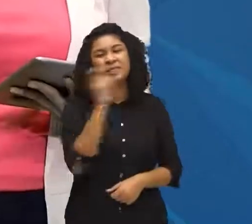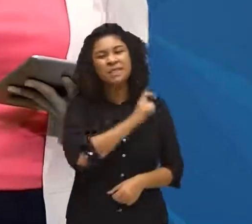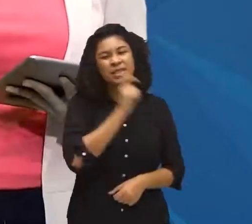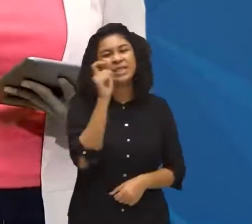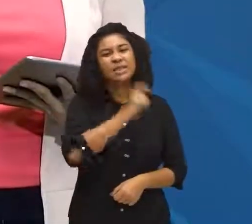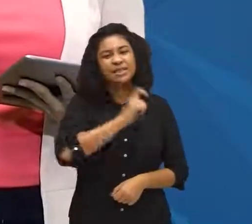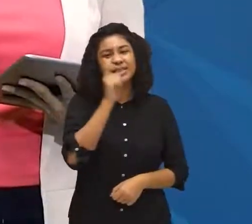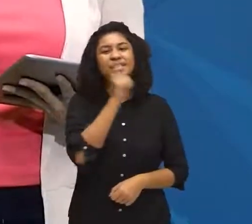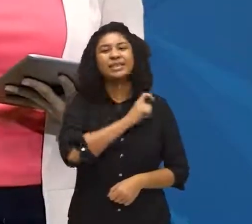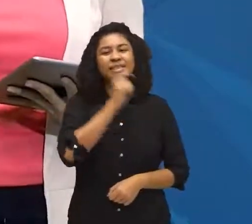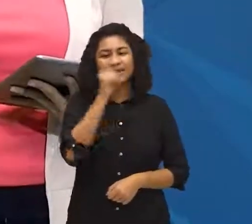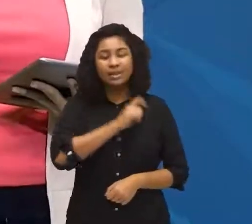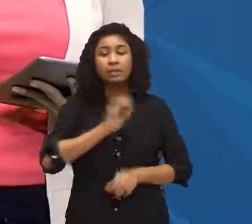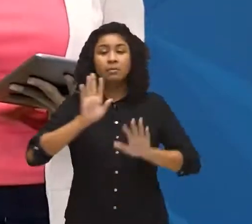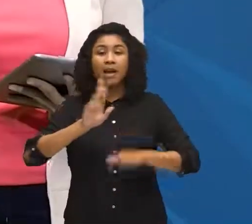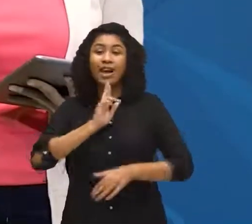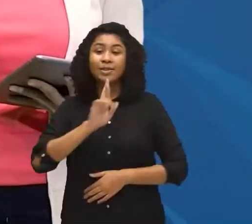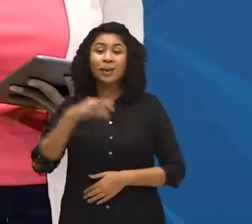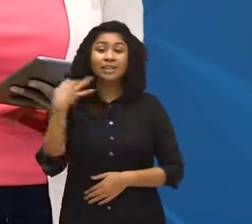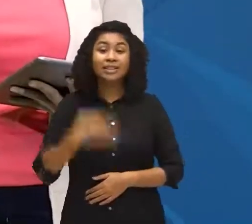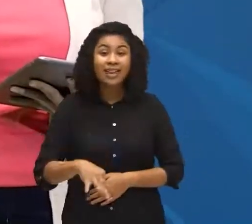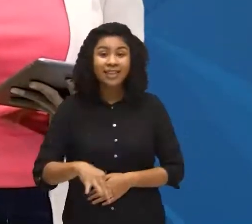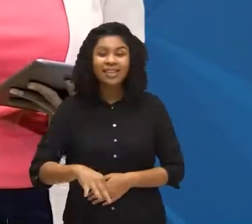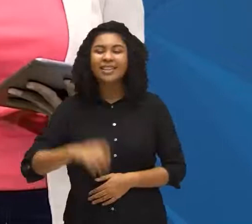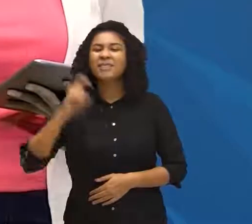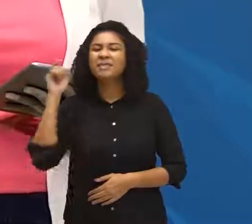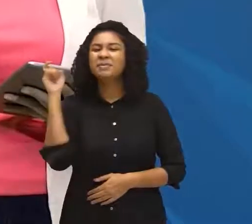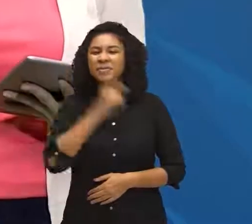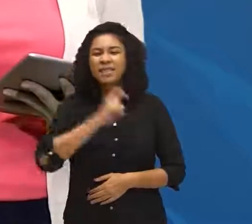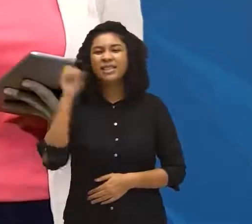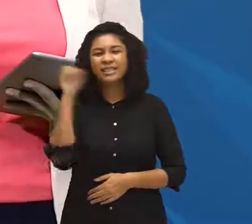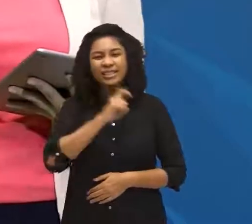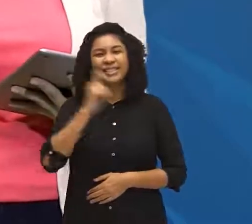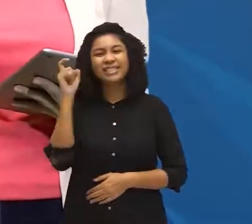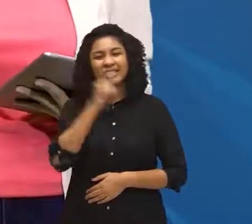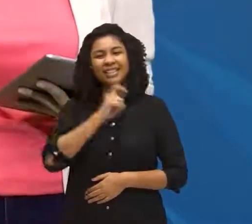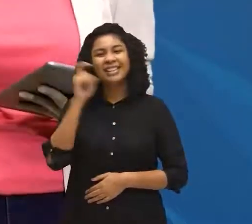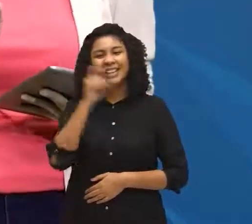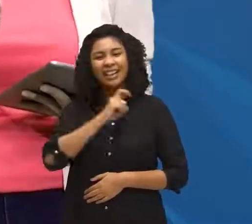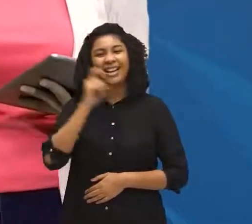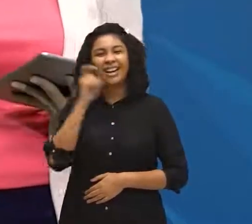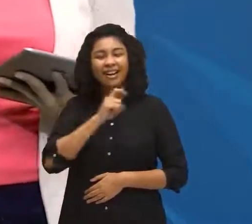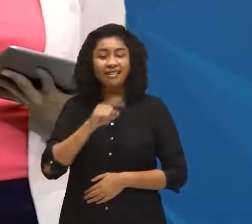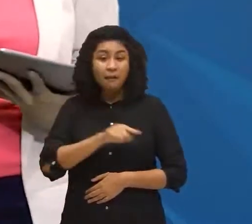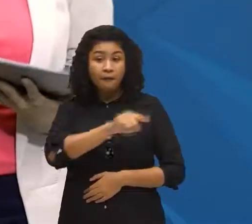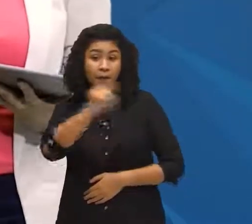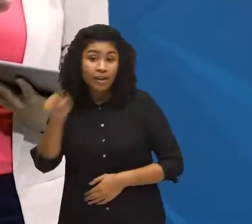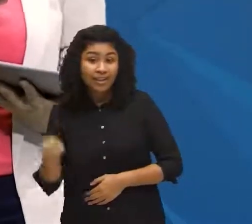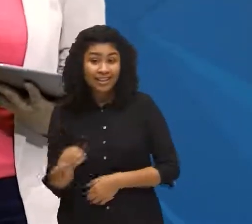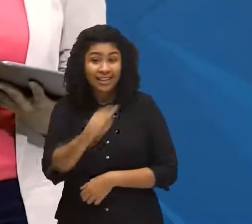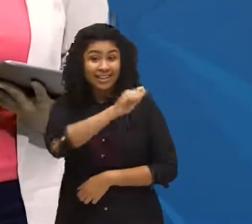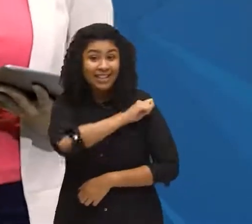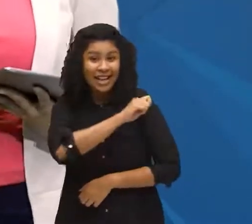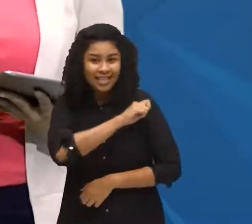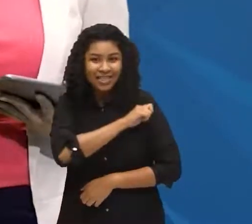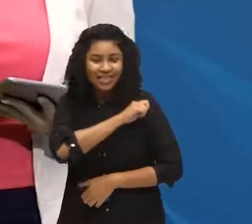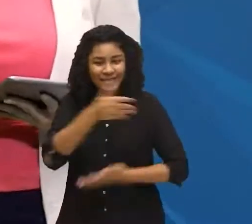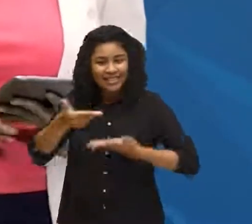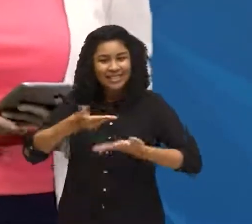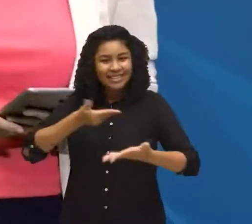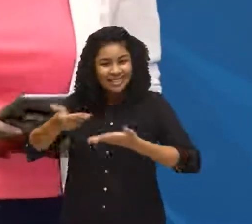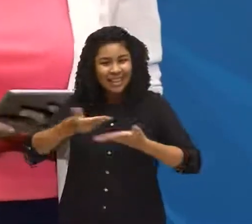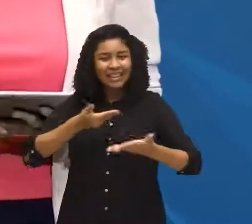É falso. Carimba que é falso, diretora, você aí, aluno que está participando, realmente não